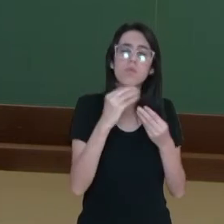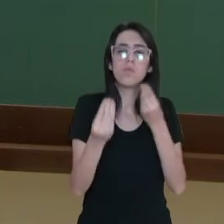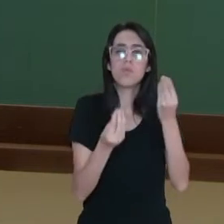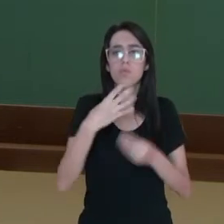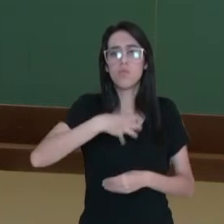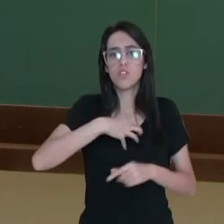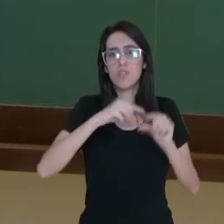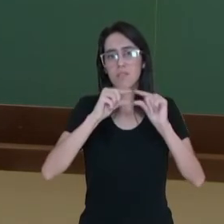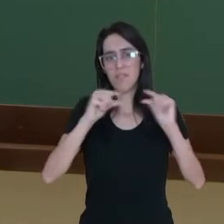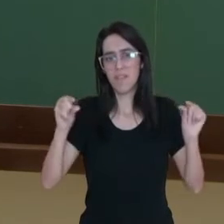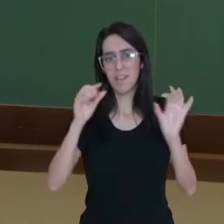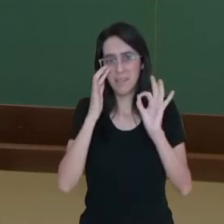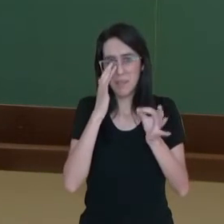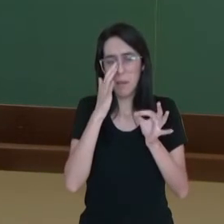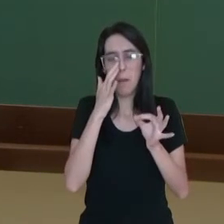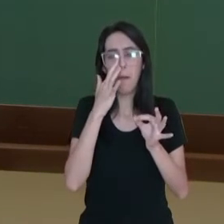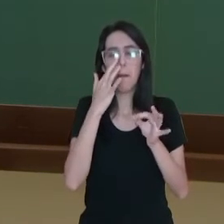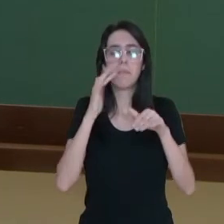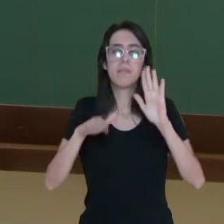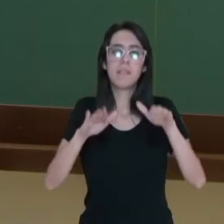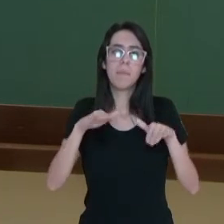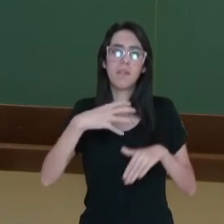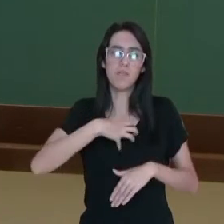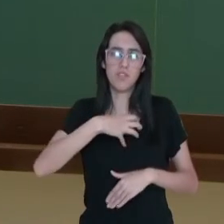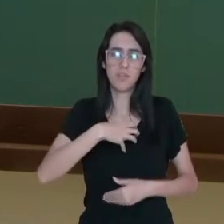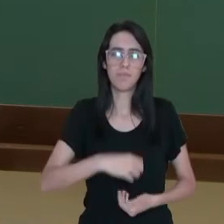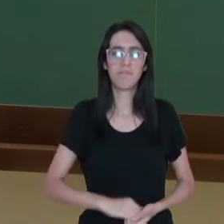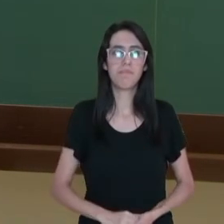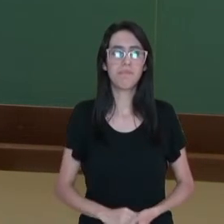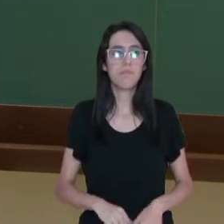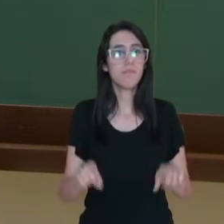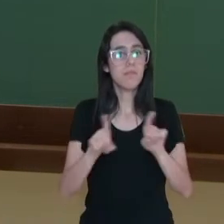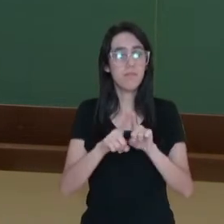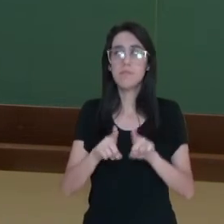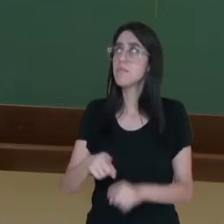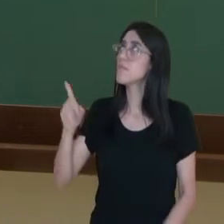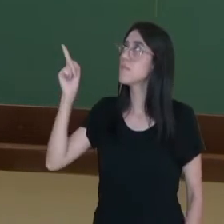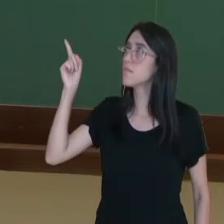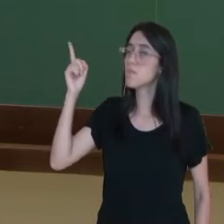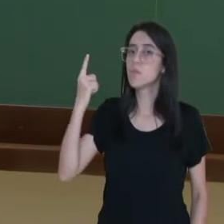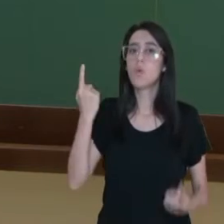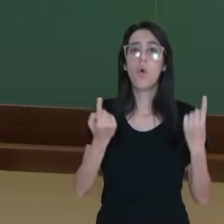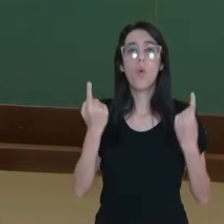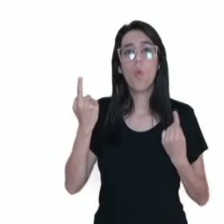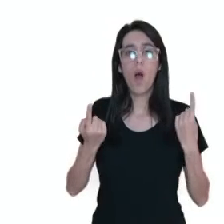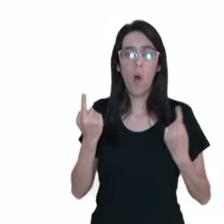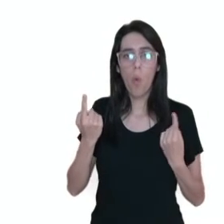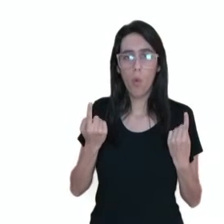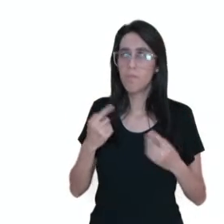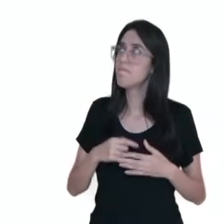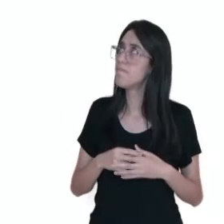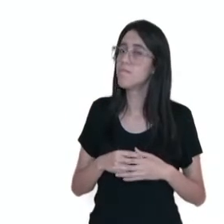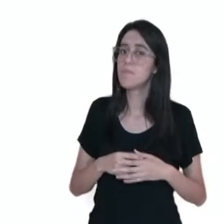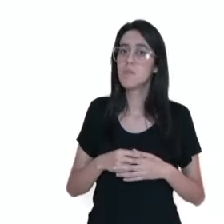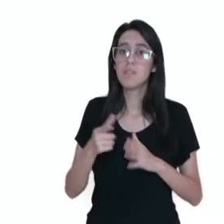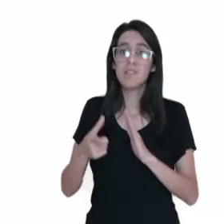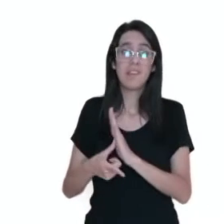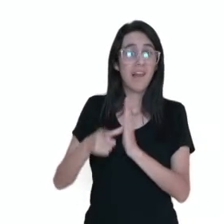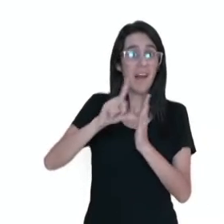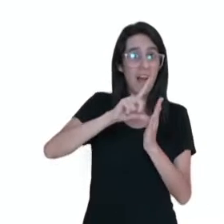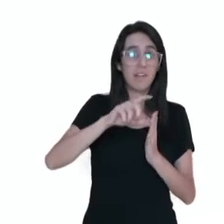ali, do sentido que ele está sendo usado na frase. Eu tenho também qual, sempre precedido de